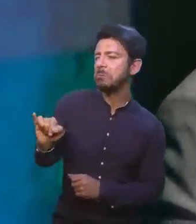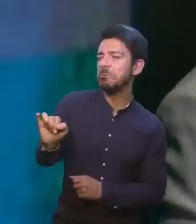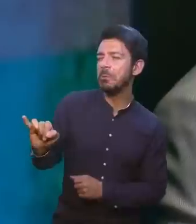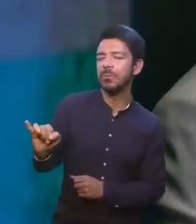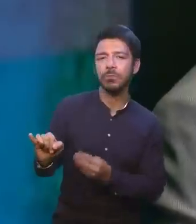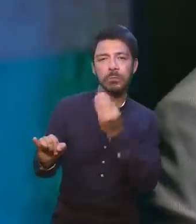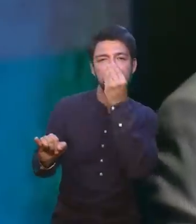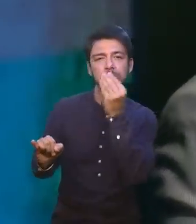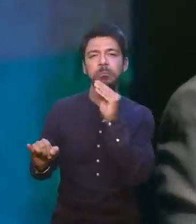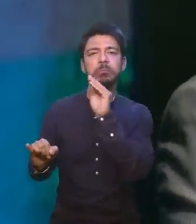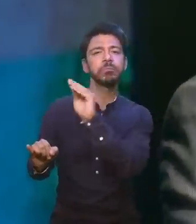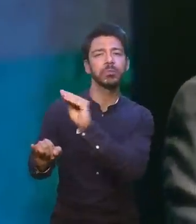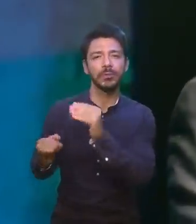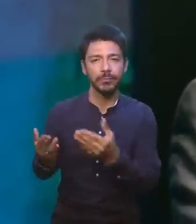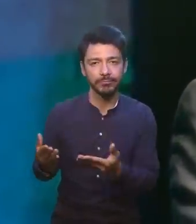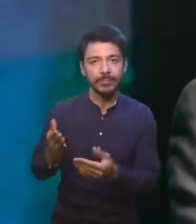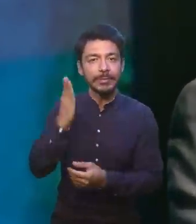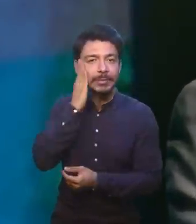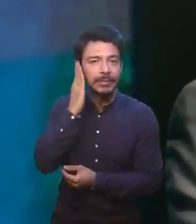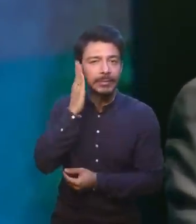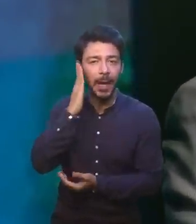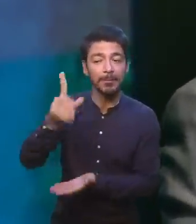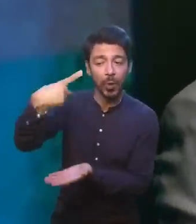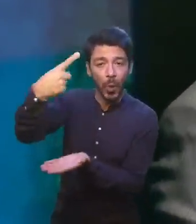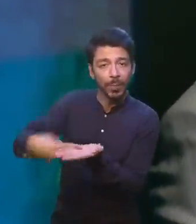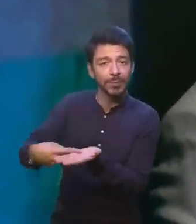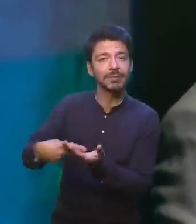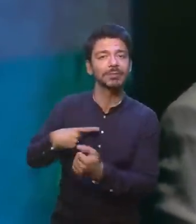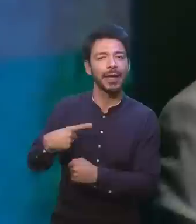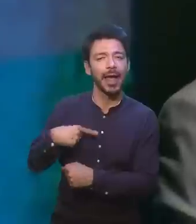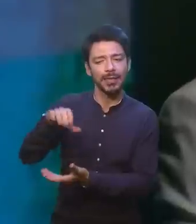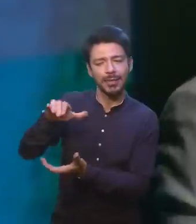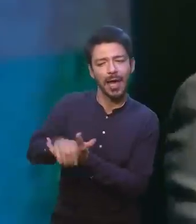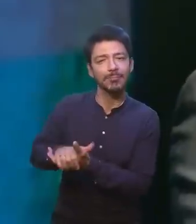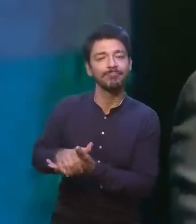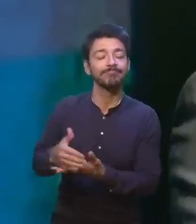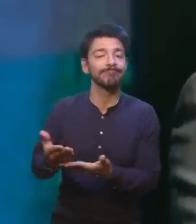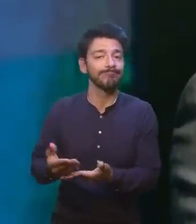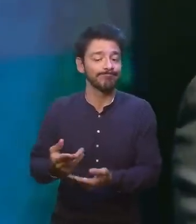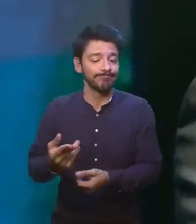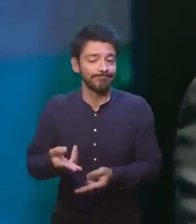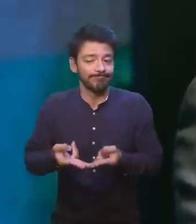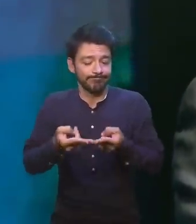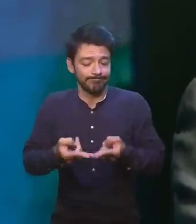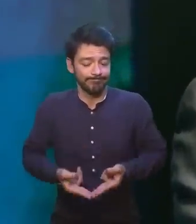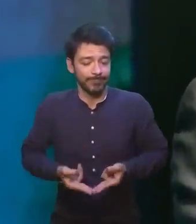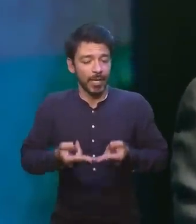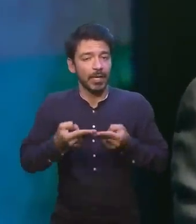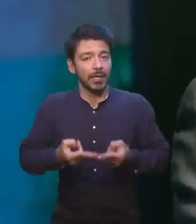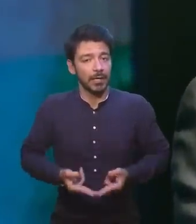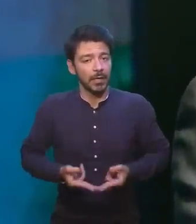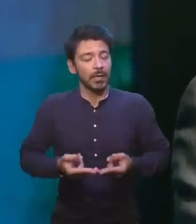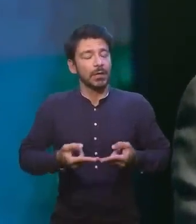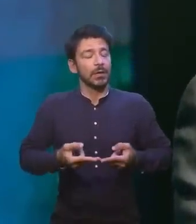desrespeito, mesmo vendo que é uma pessoa compromissada, casada, e a gente tem que lidar com aquilo sem perder o equilíbrio.